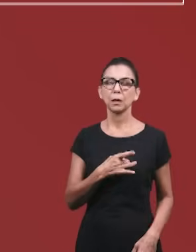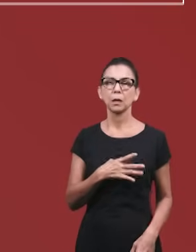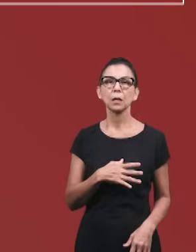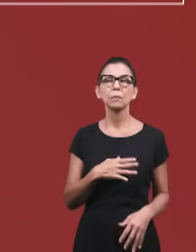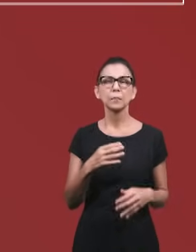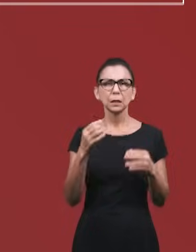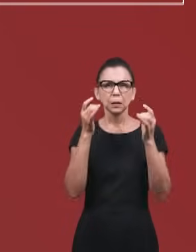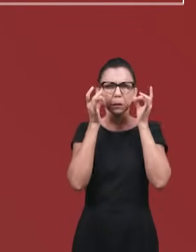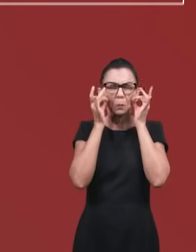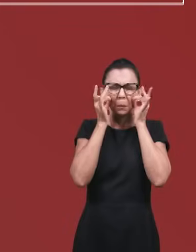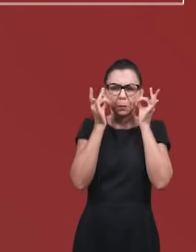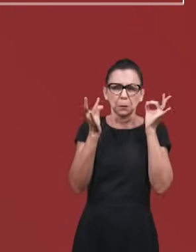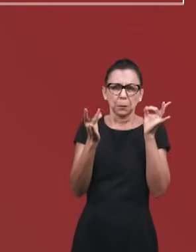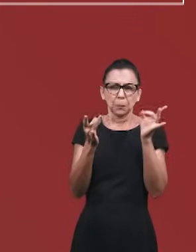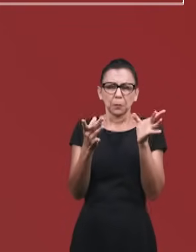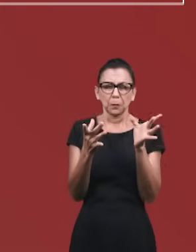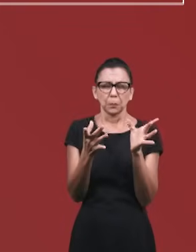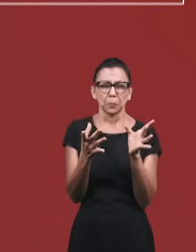aflições, minha dor,